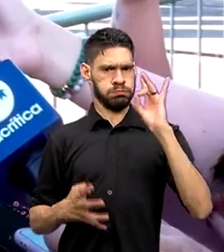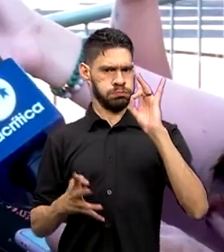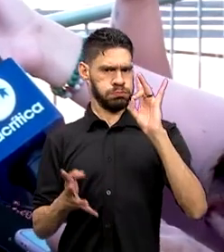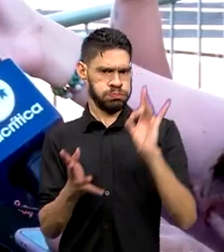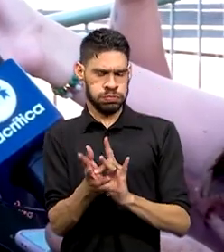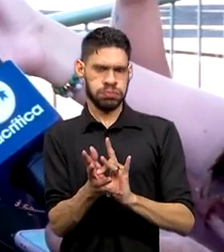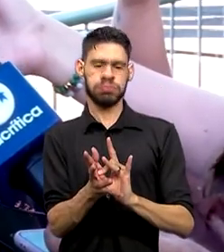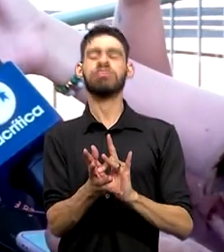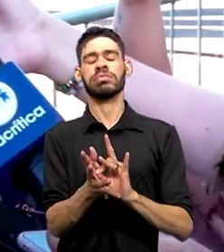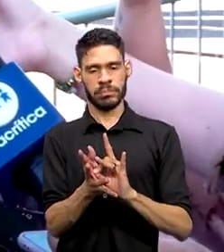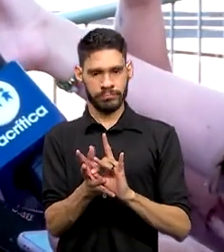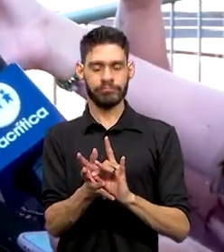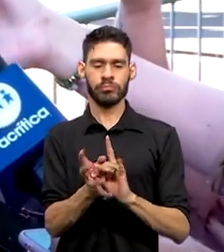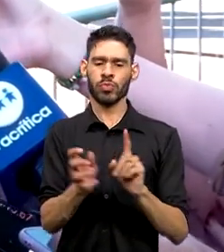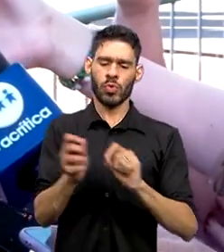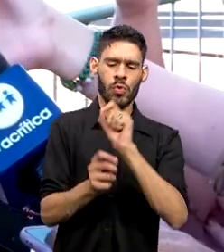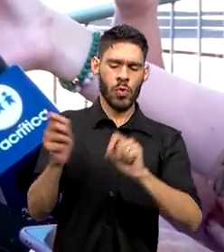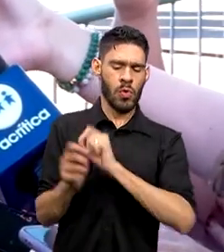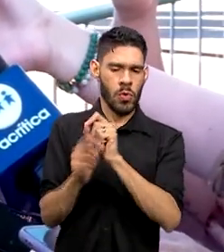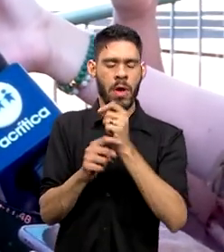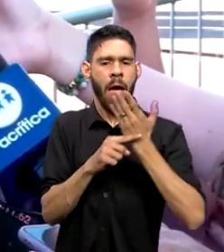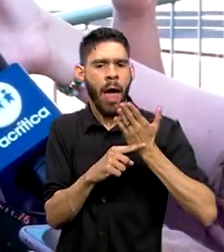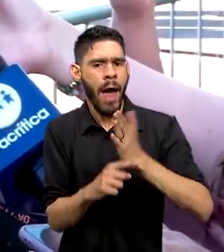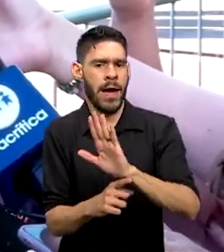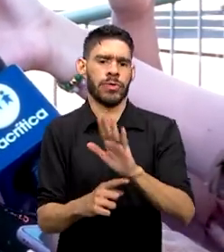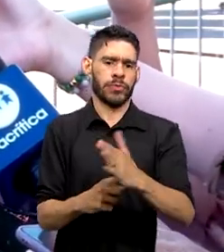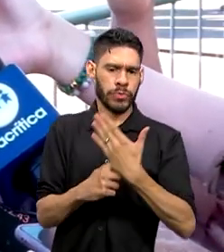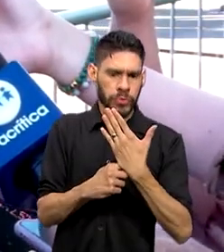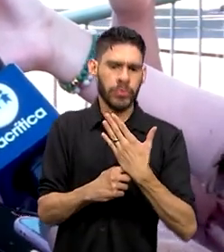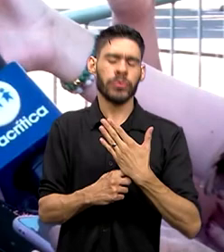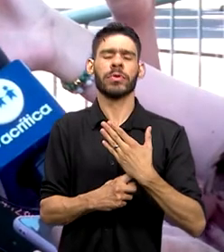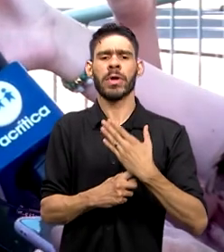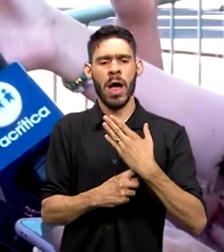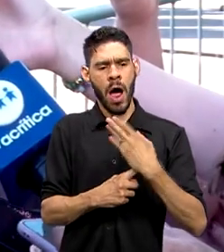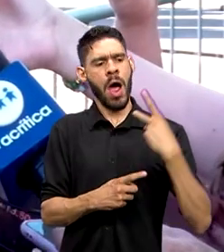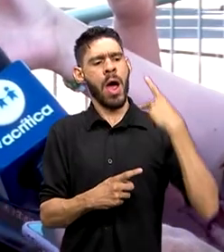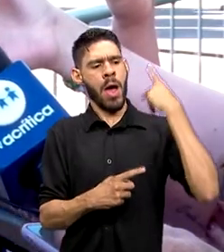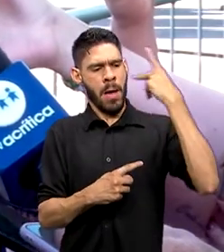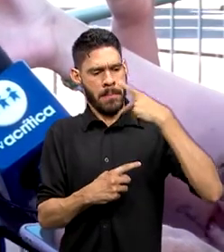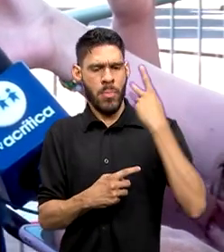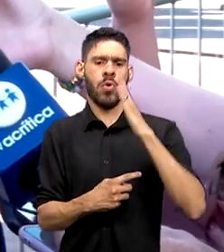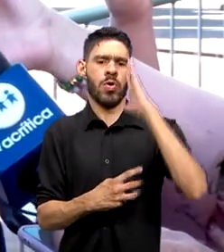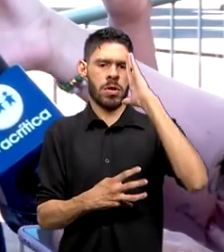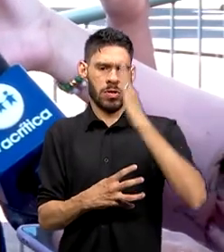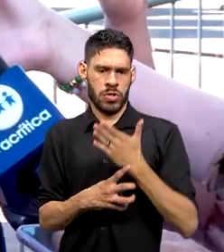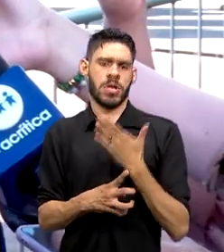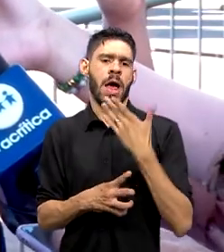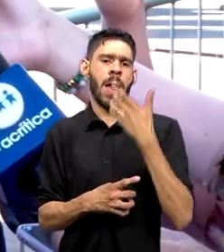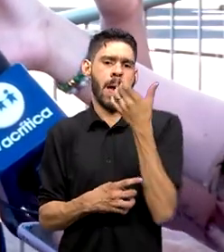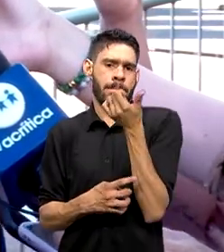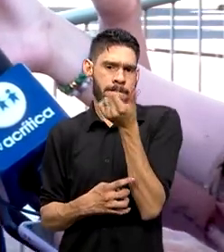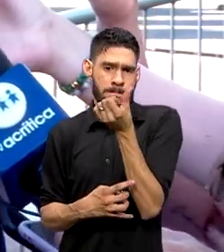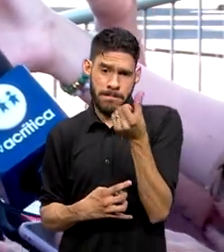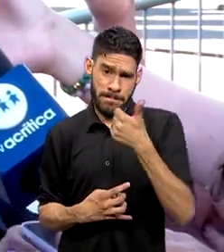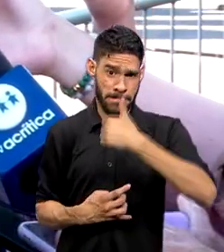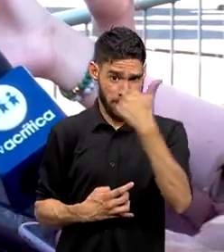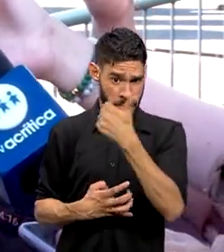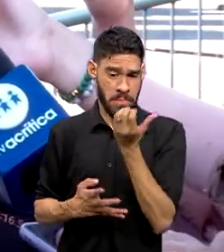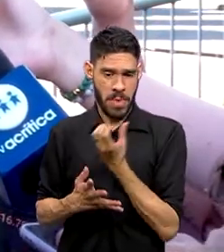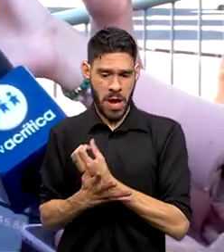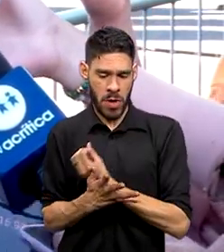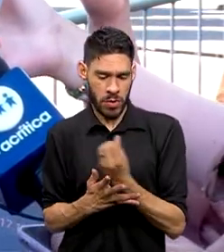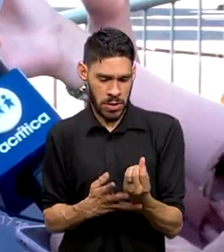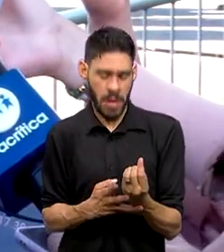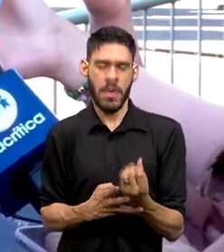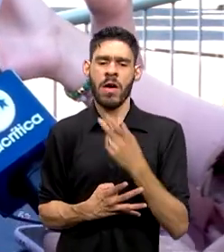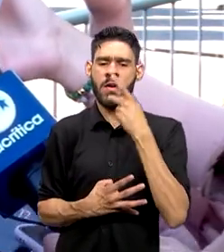ele consolida uma colaboração política que já vinha acontecendo no primeiro semestre. Eu sempre falo que